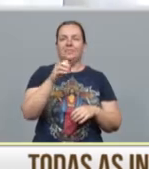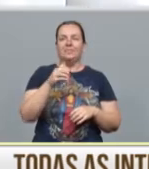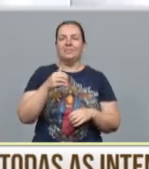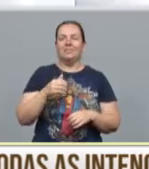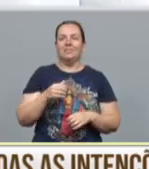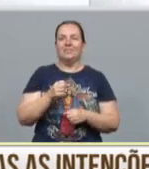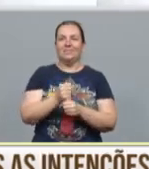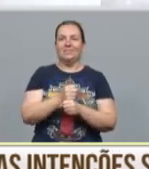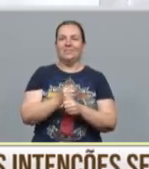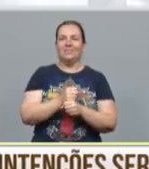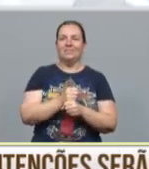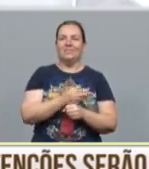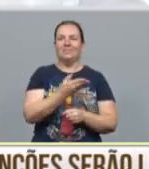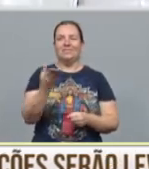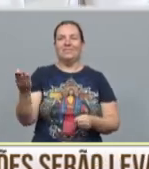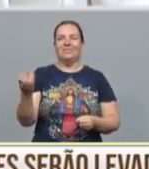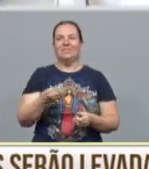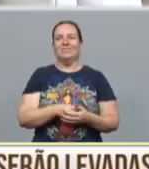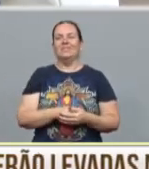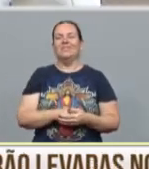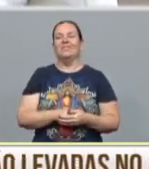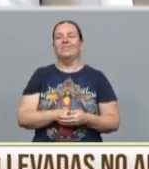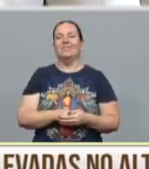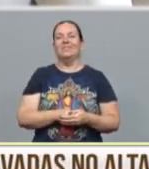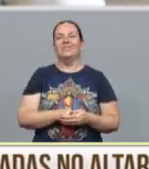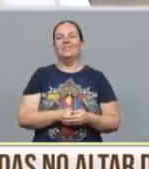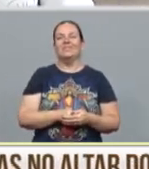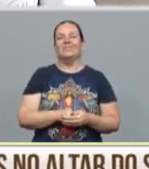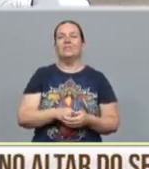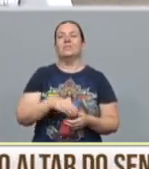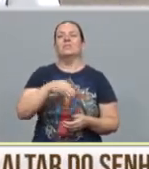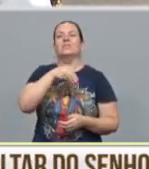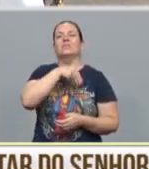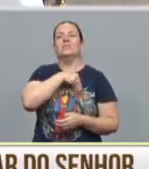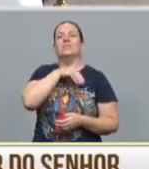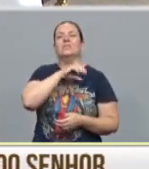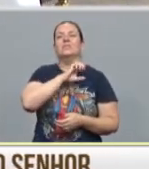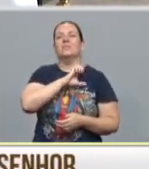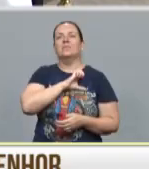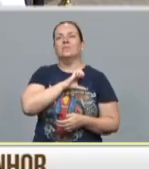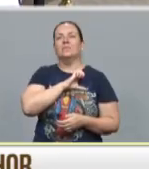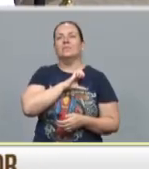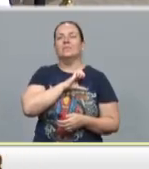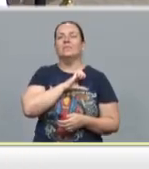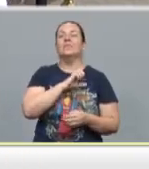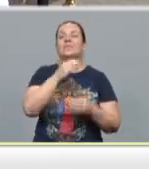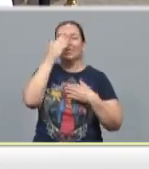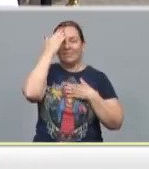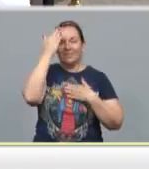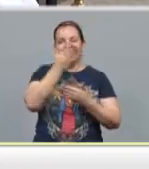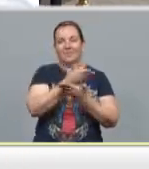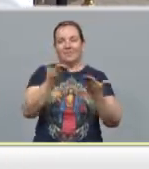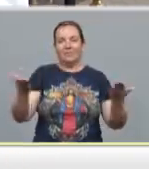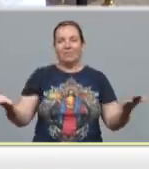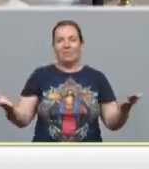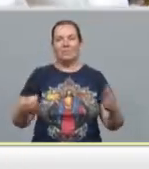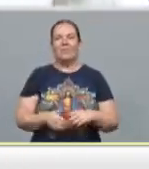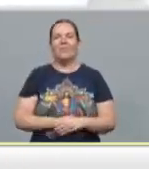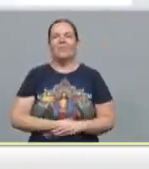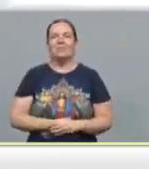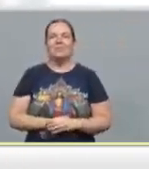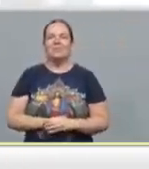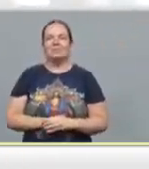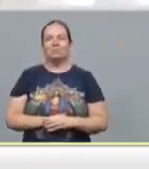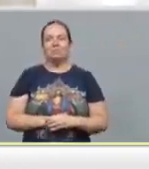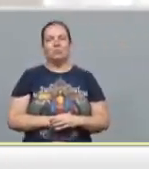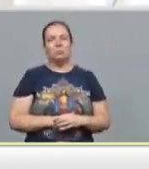10 anos. E aqui estão os representantes do Santuário Guadalupe. Muito obrigado, porque meu sacerdócio acontece aqui.